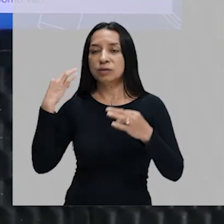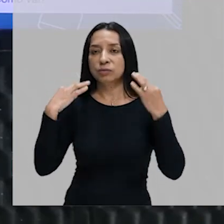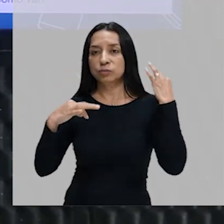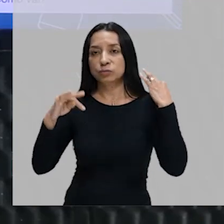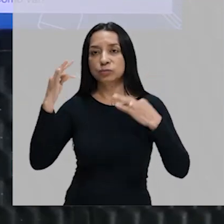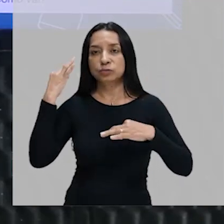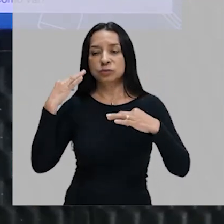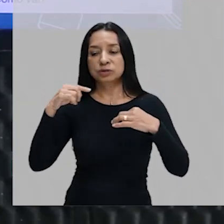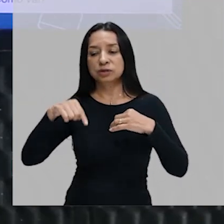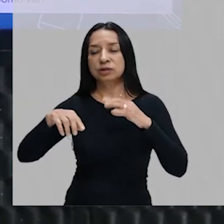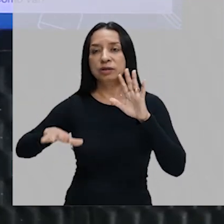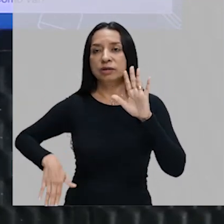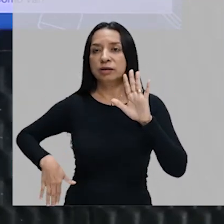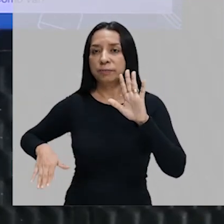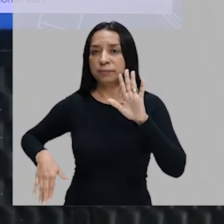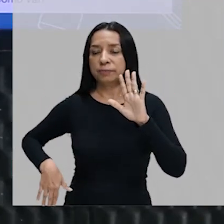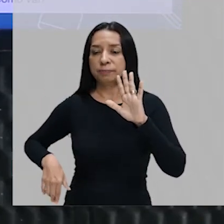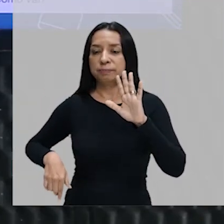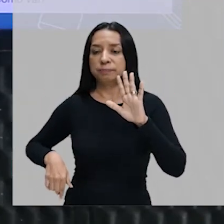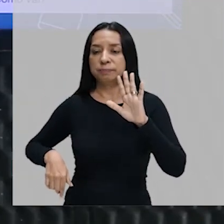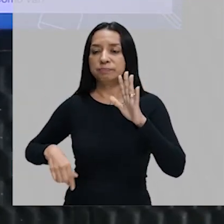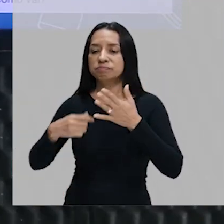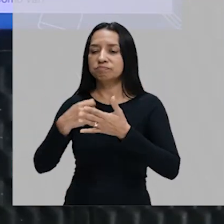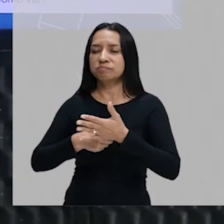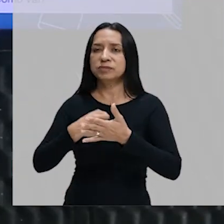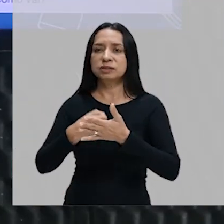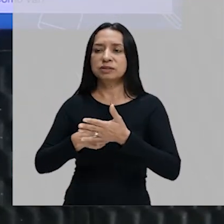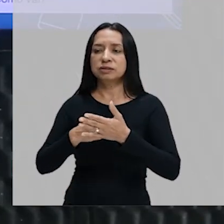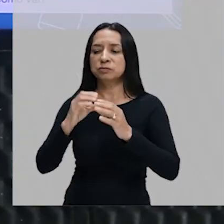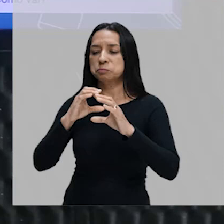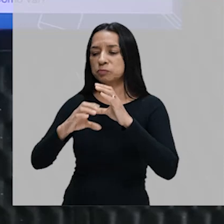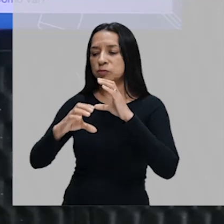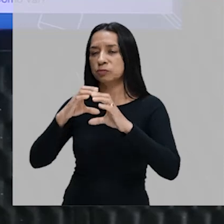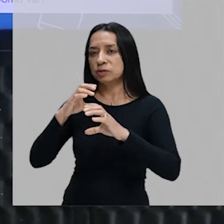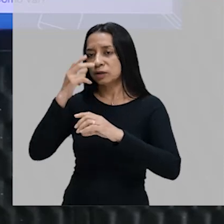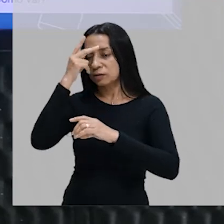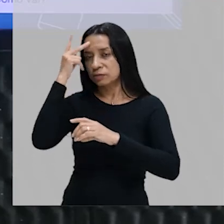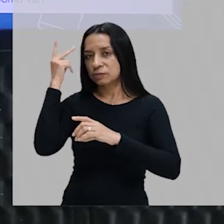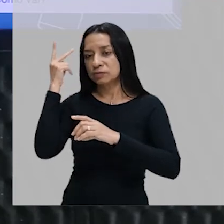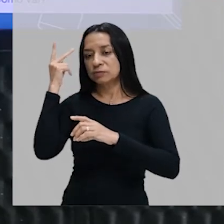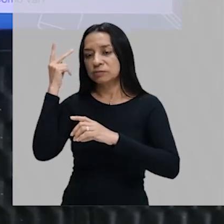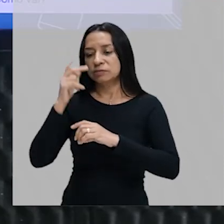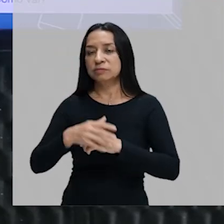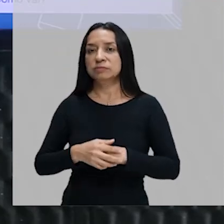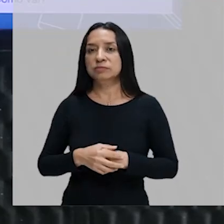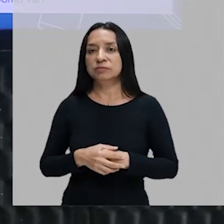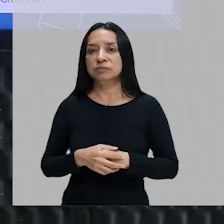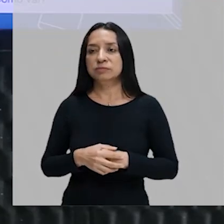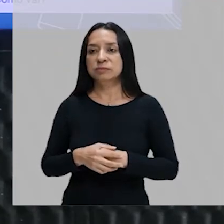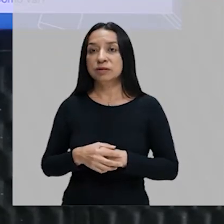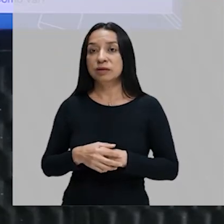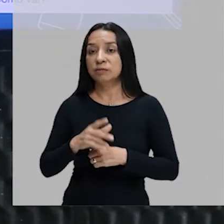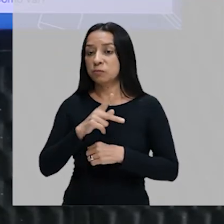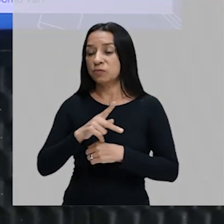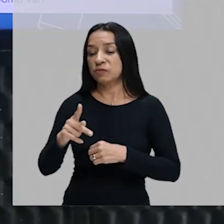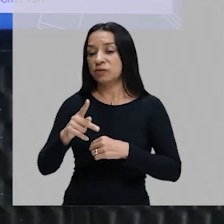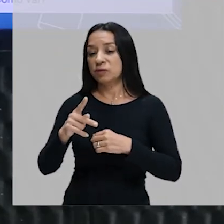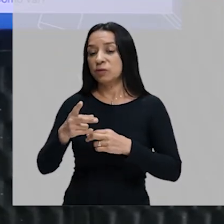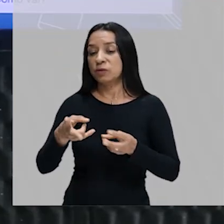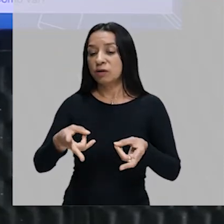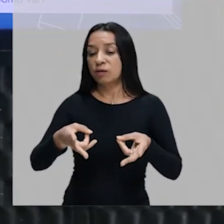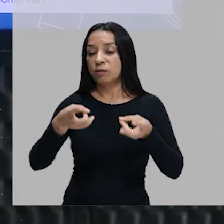na praia e ele tentando se comunicar com as pessoas e eu observei que